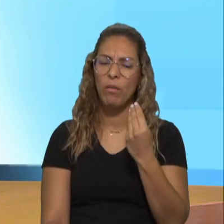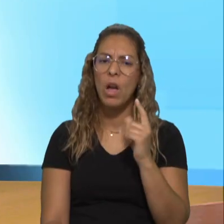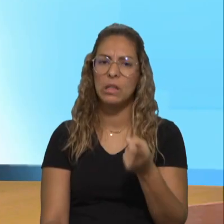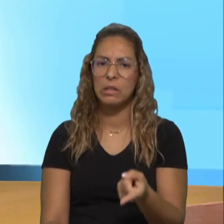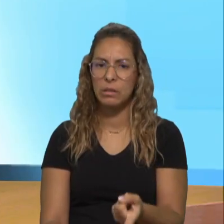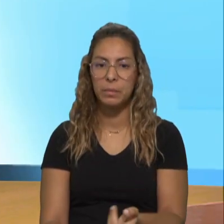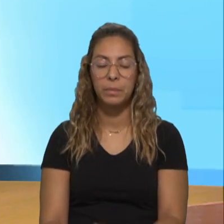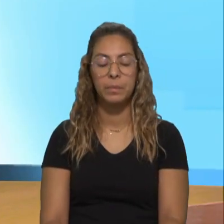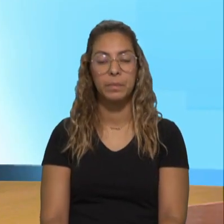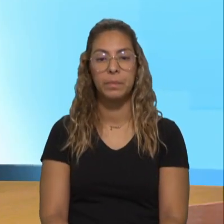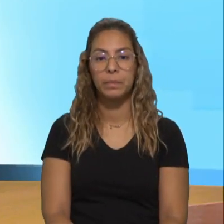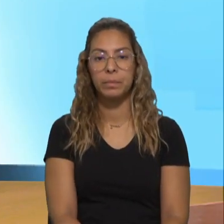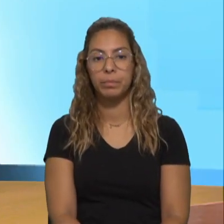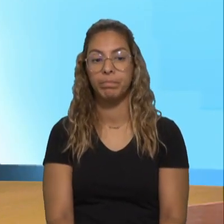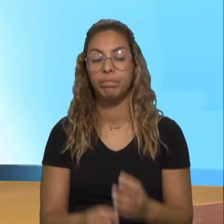Sinceramente,